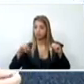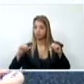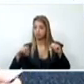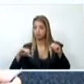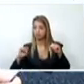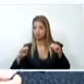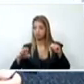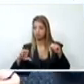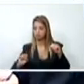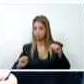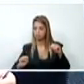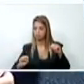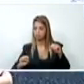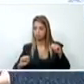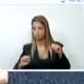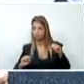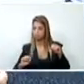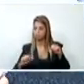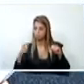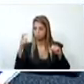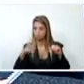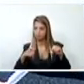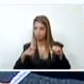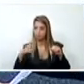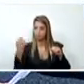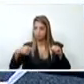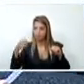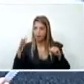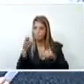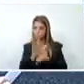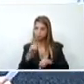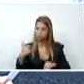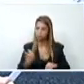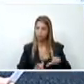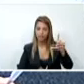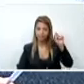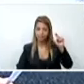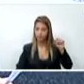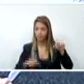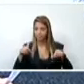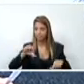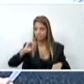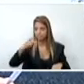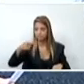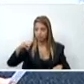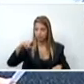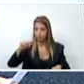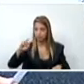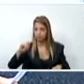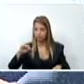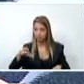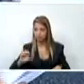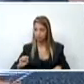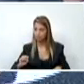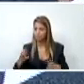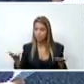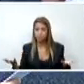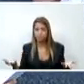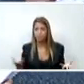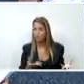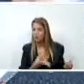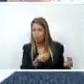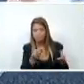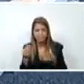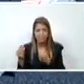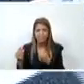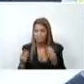Leste, uma localidade que precisa de muito apoio nosso. O décimo aqui em São Mateus, Corredor Perimetral Itaim Paulista. Ou seja, há uma